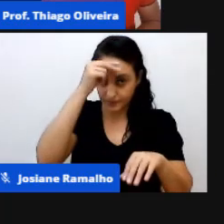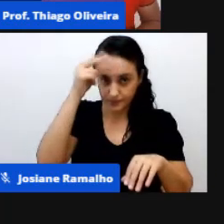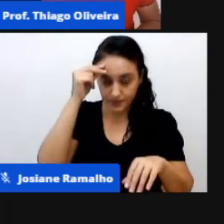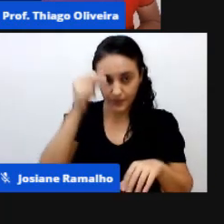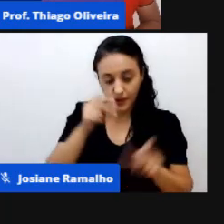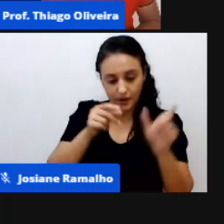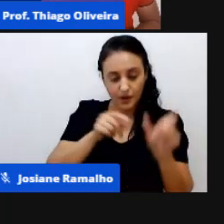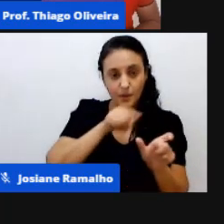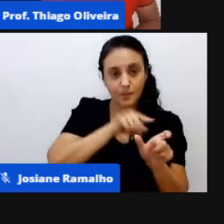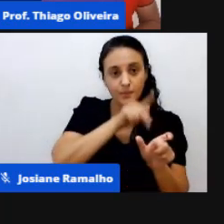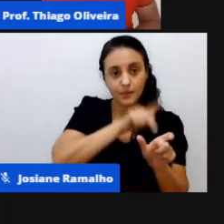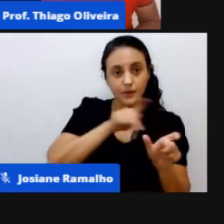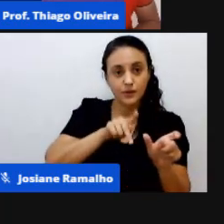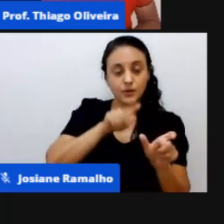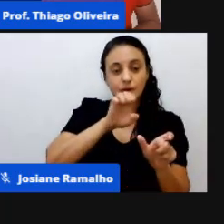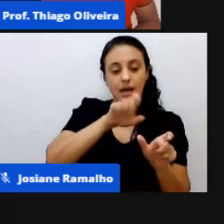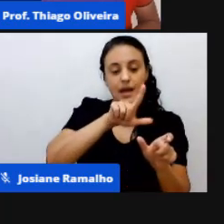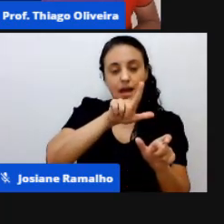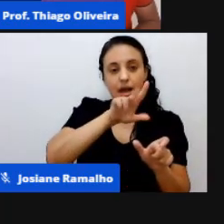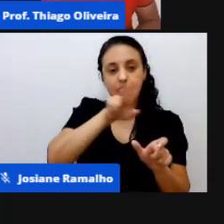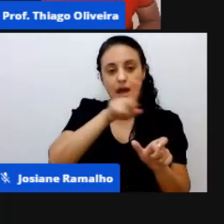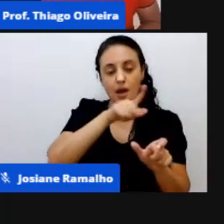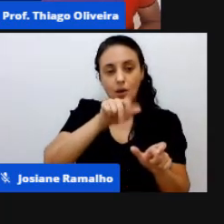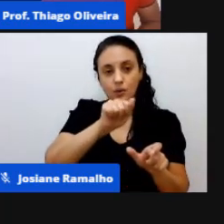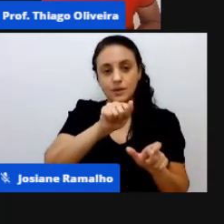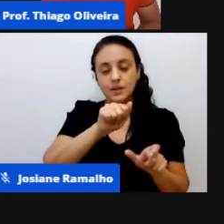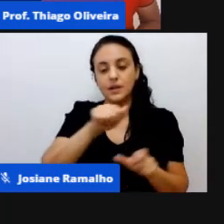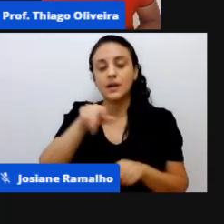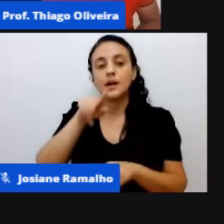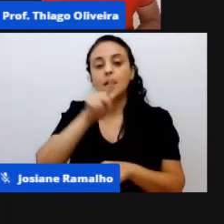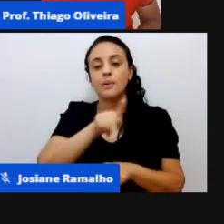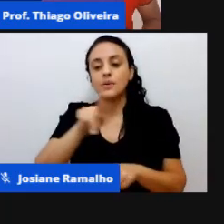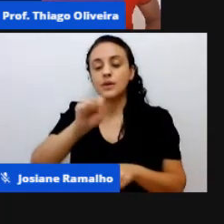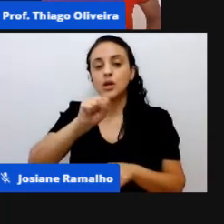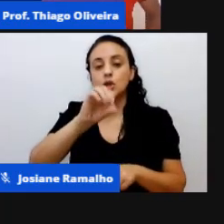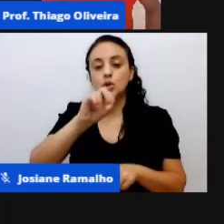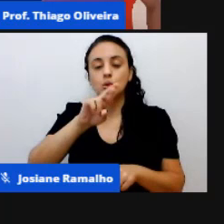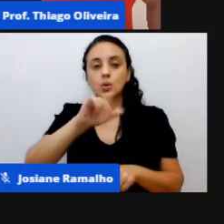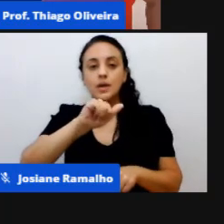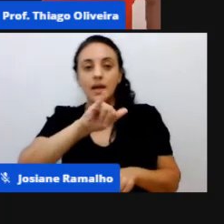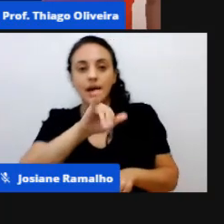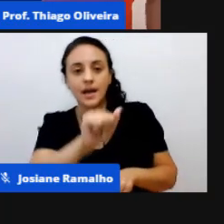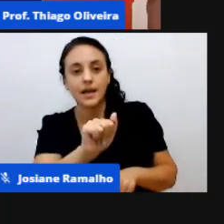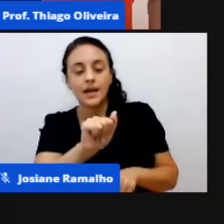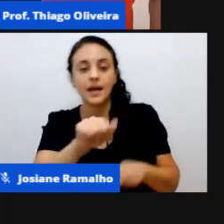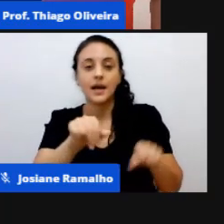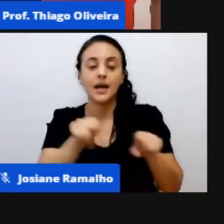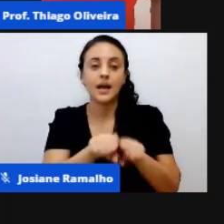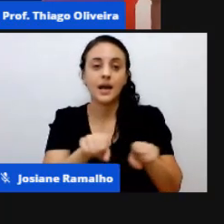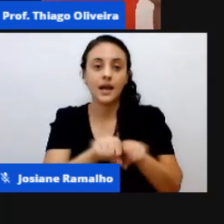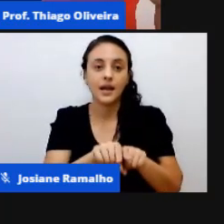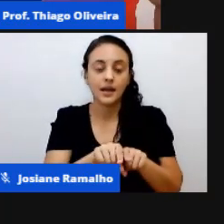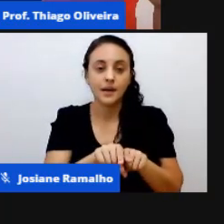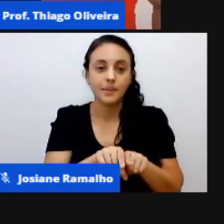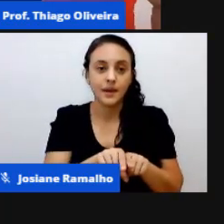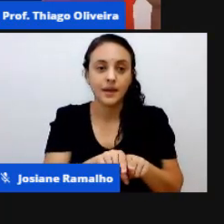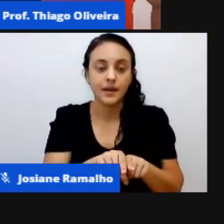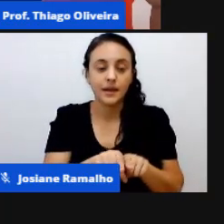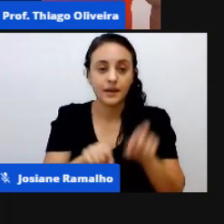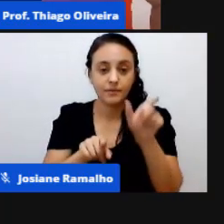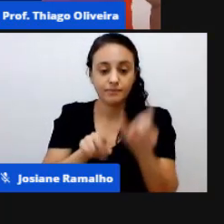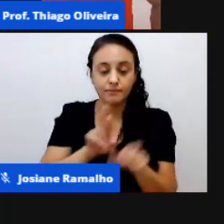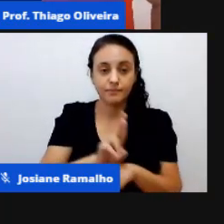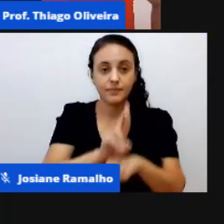a Superintendência de Políticas Educacionais, na pessoa do professor Leonel, e a Gerência do Ensino Fundamental e Médio, na pessoa